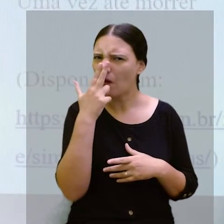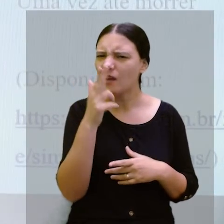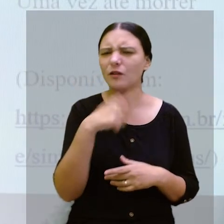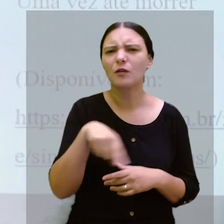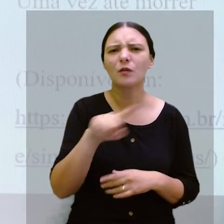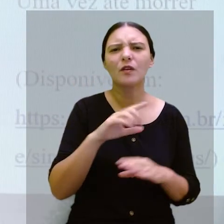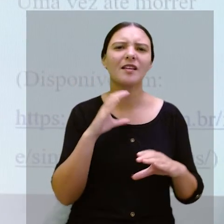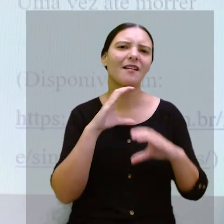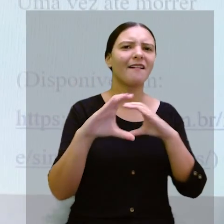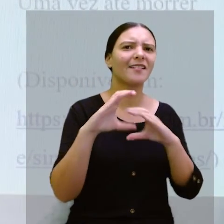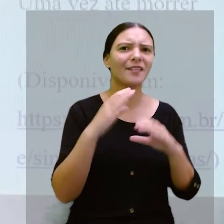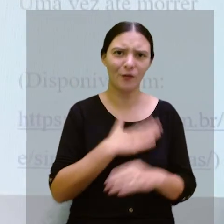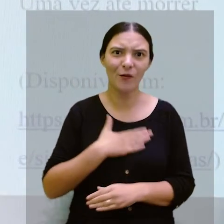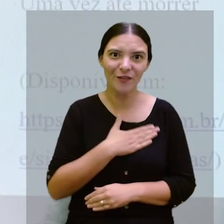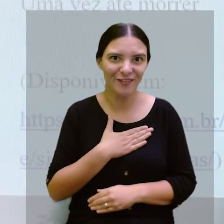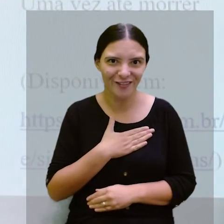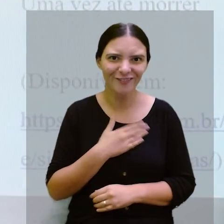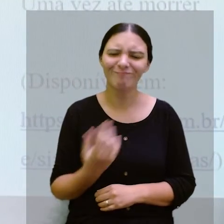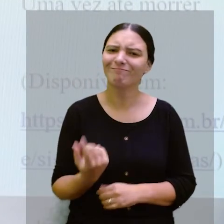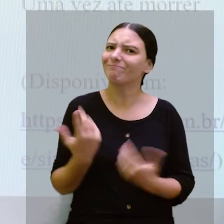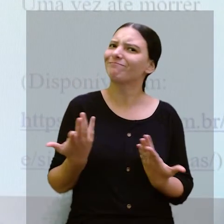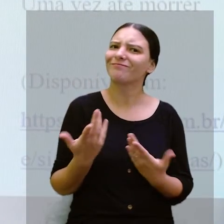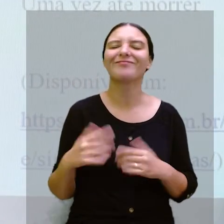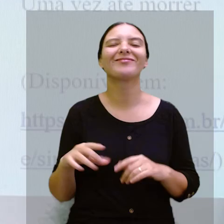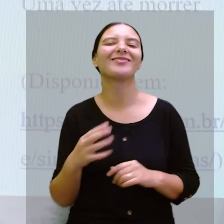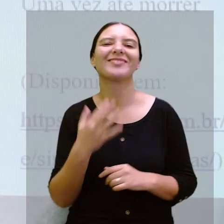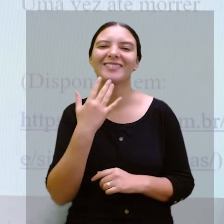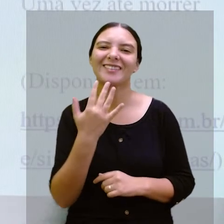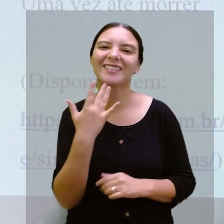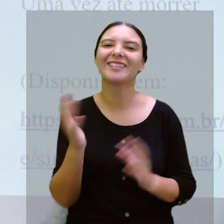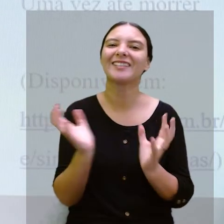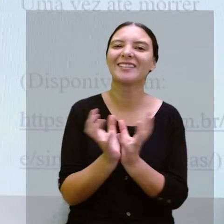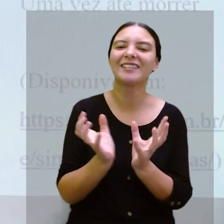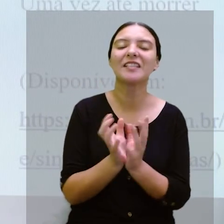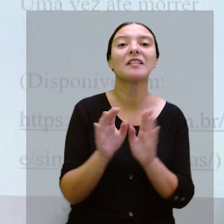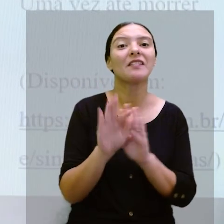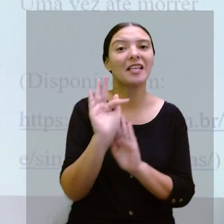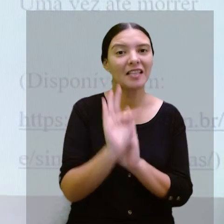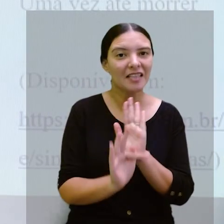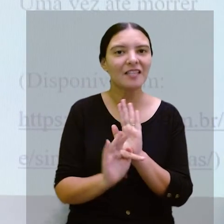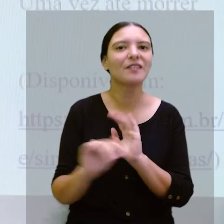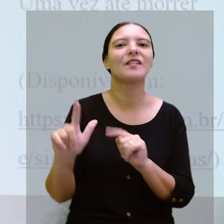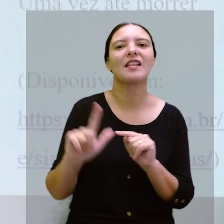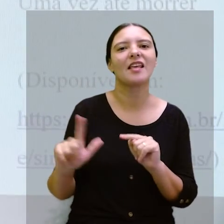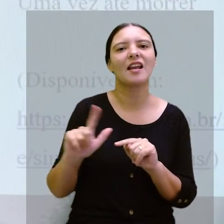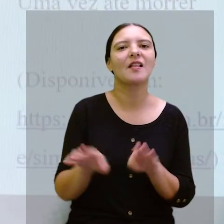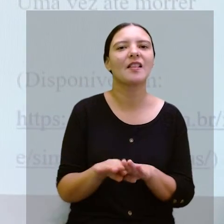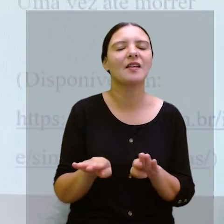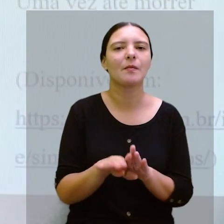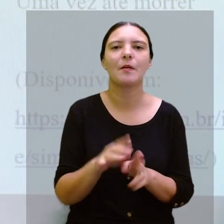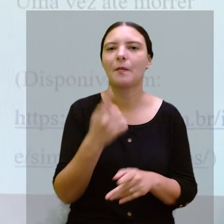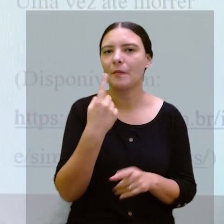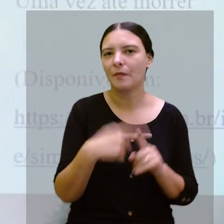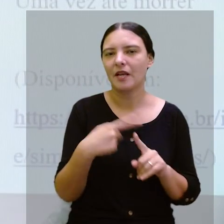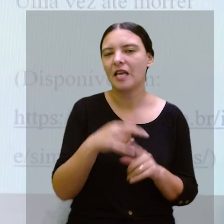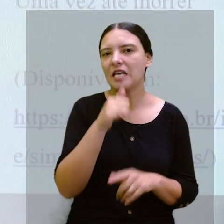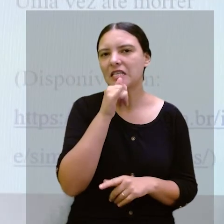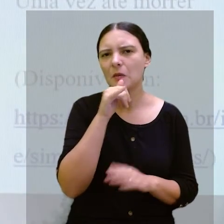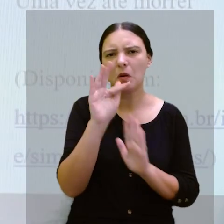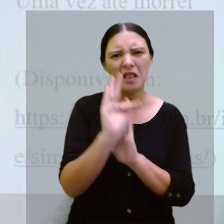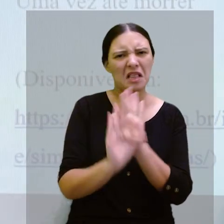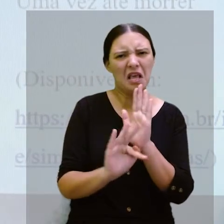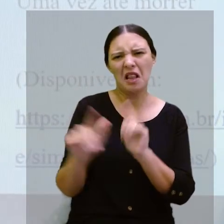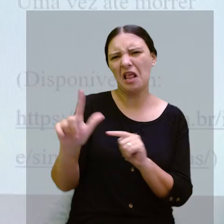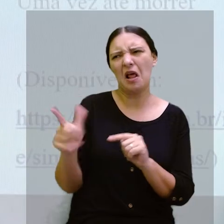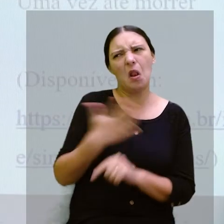mundo cantando gostou de cantar, se identificou com o clube. Isso também é um texto literário, né? Então aquela ideia de que não gosto de um texto literário,